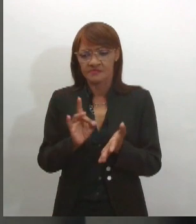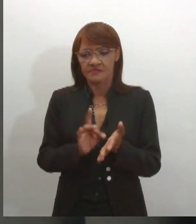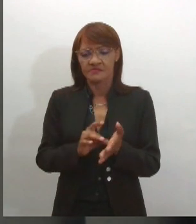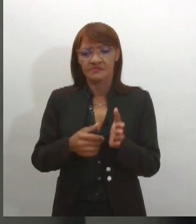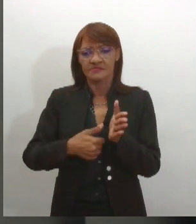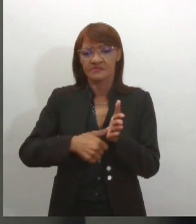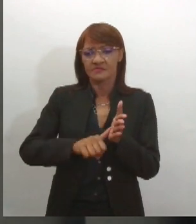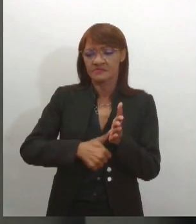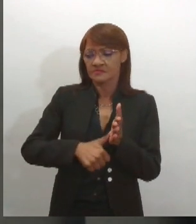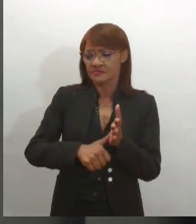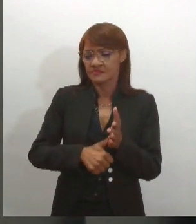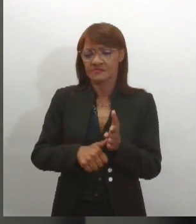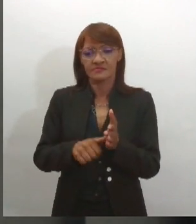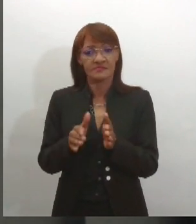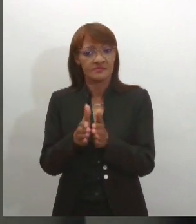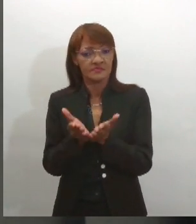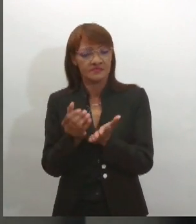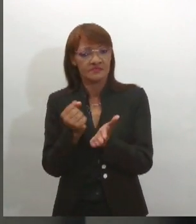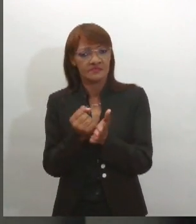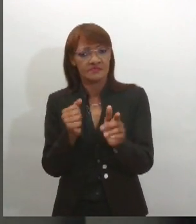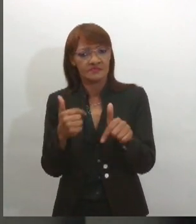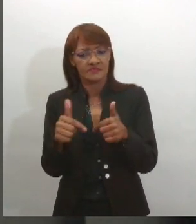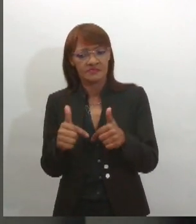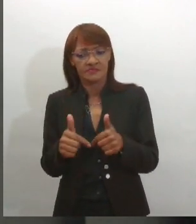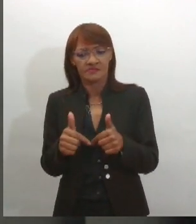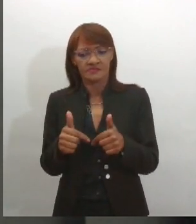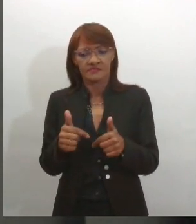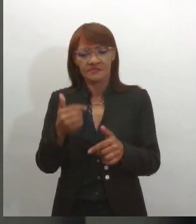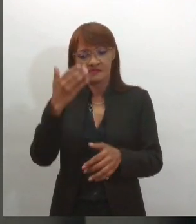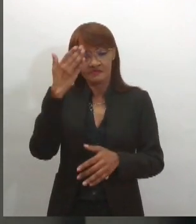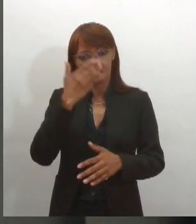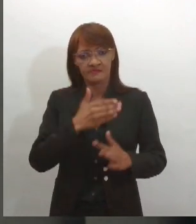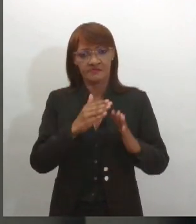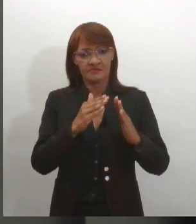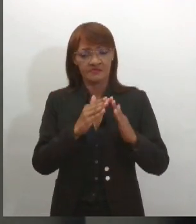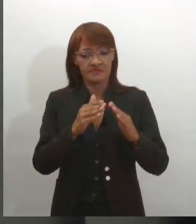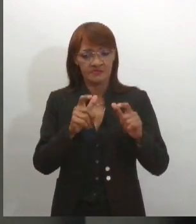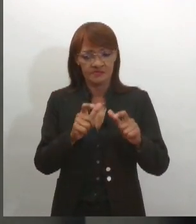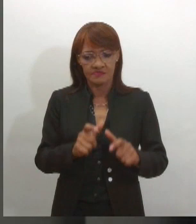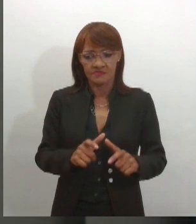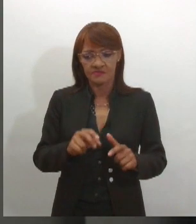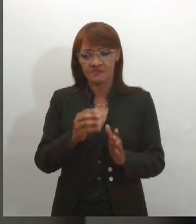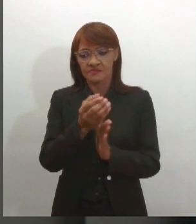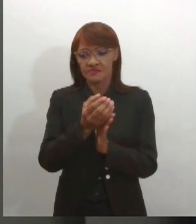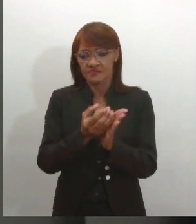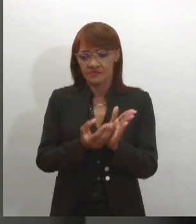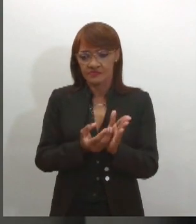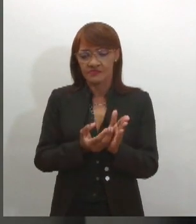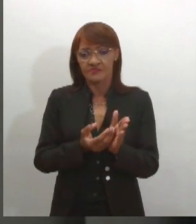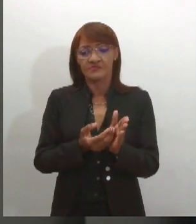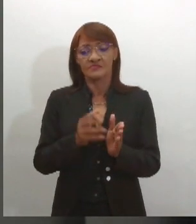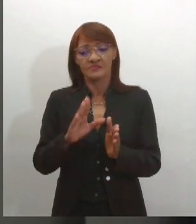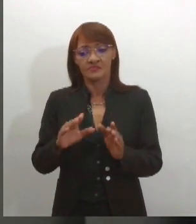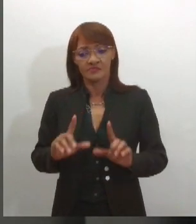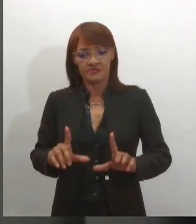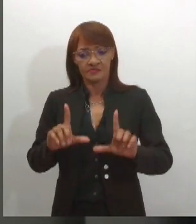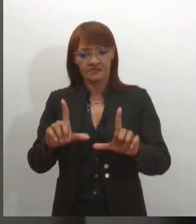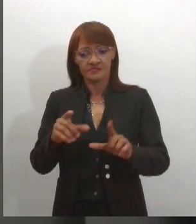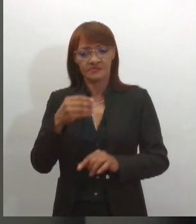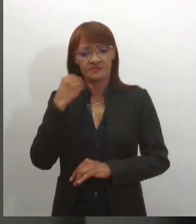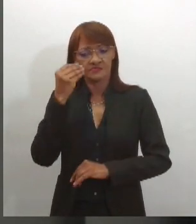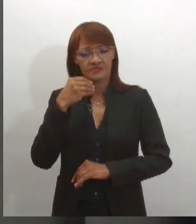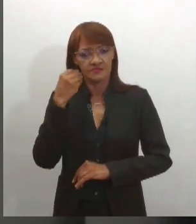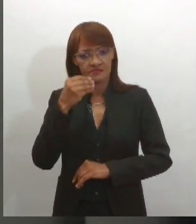físico ou digital comprovante de residência atualizado currículo eo certificado e expas no caso de